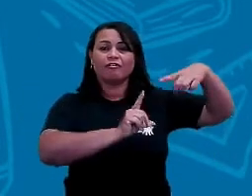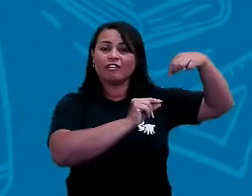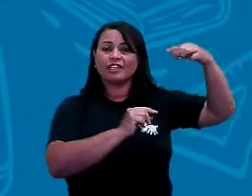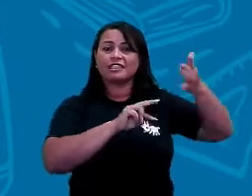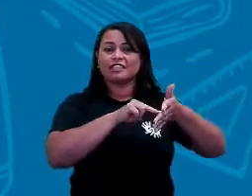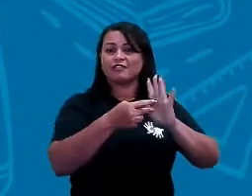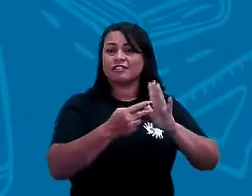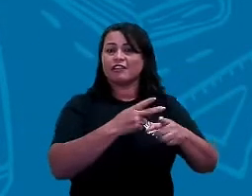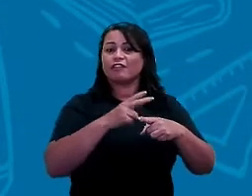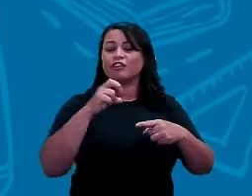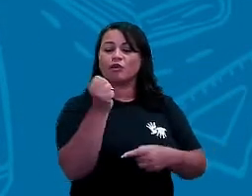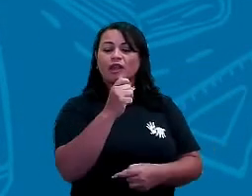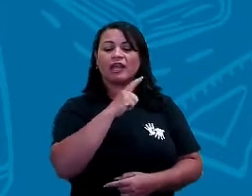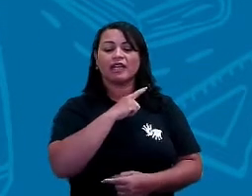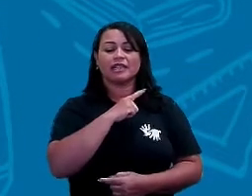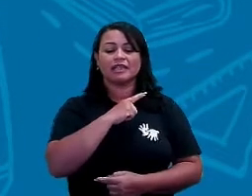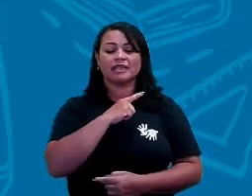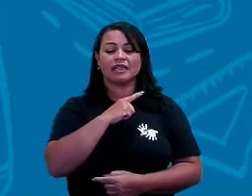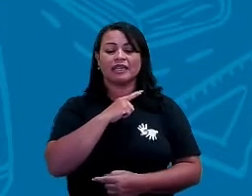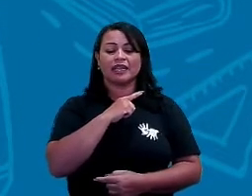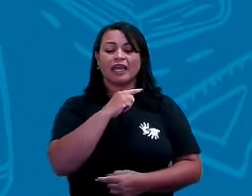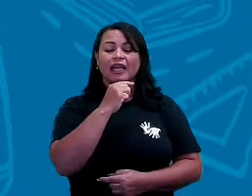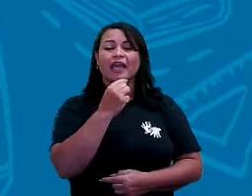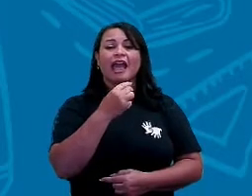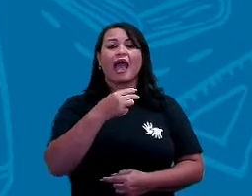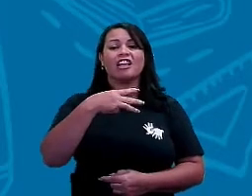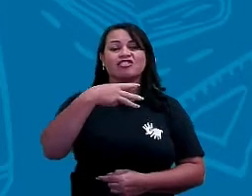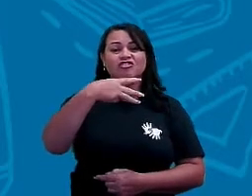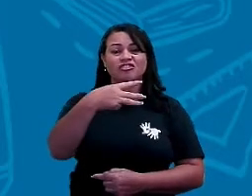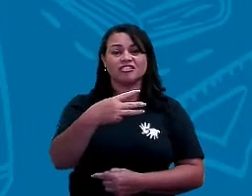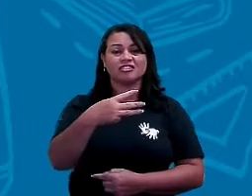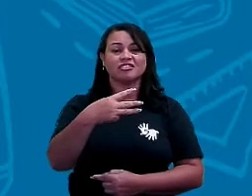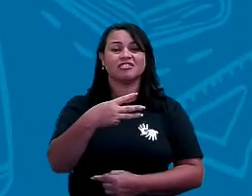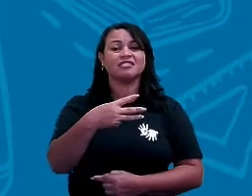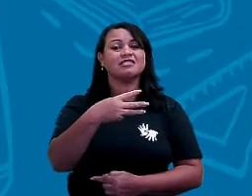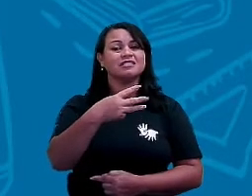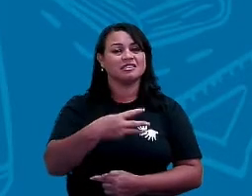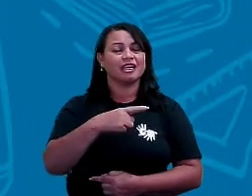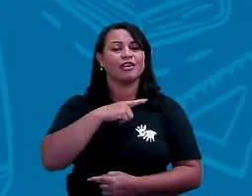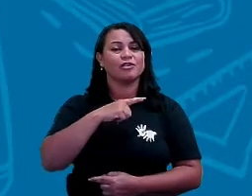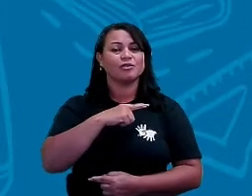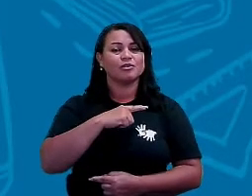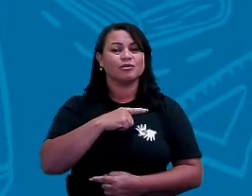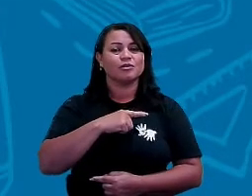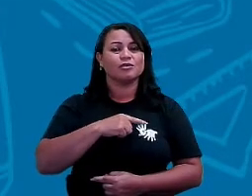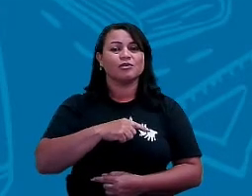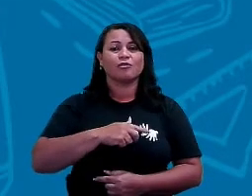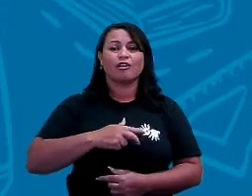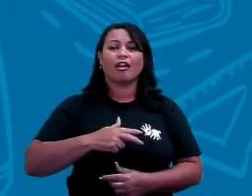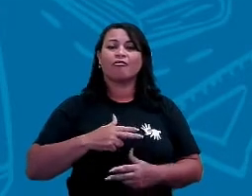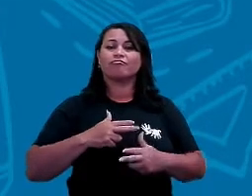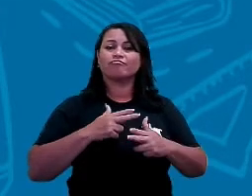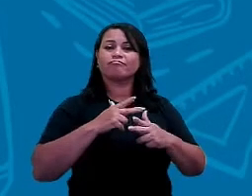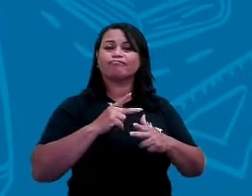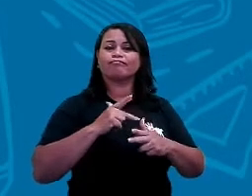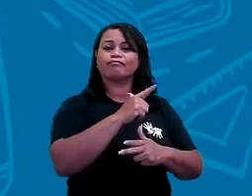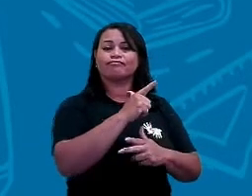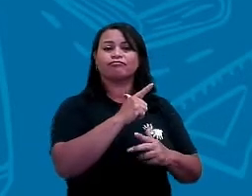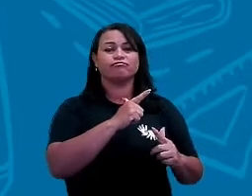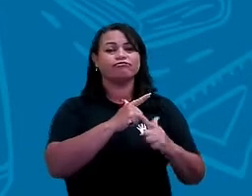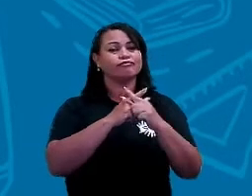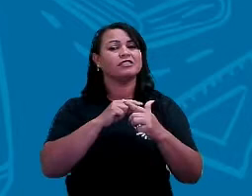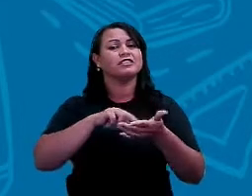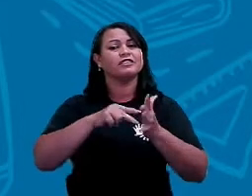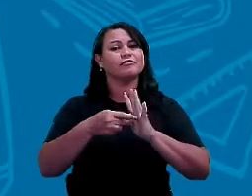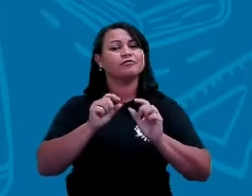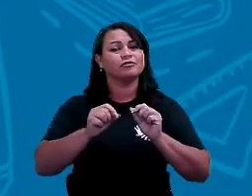três armas homenageiam Henrique Dias, Felipe Camões e André Vidal de Negreiros, que são os heróis